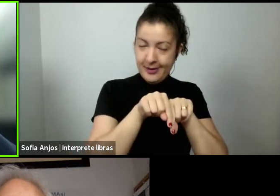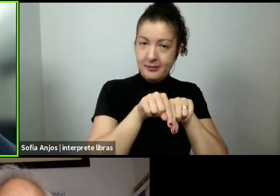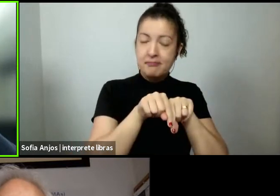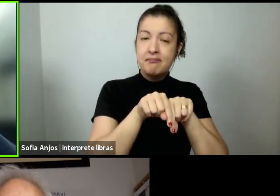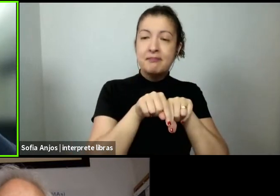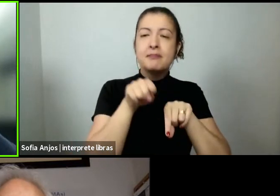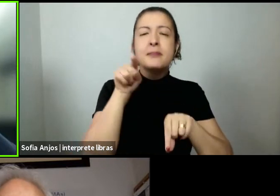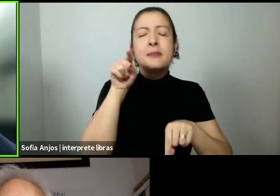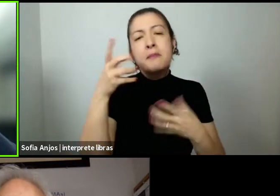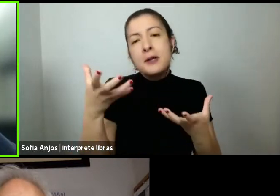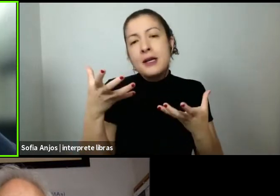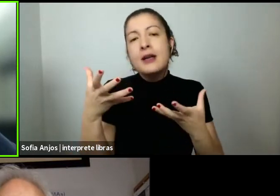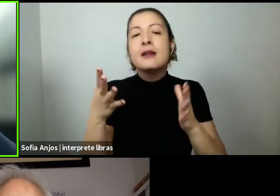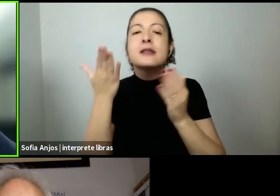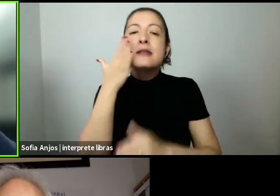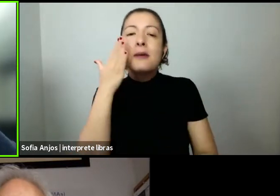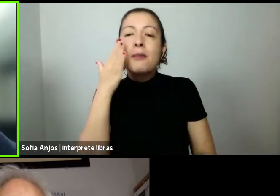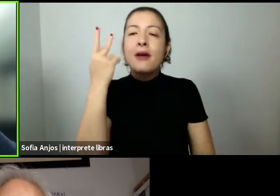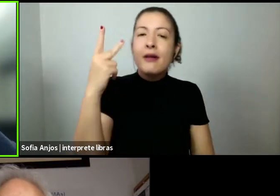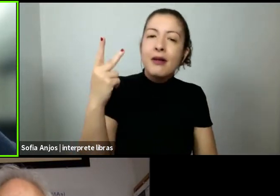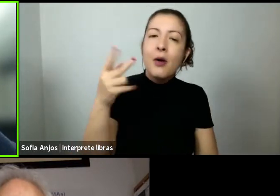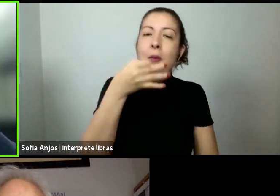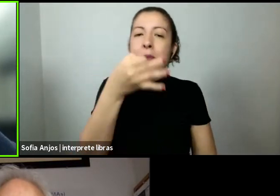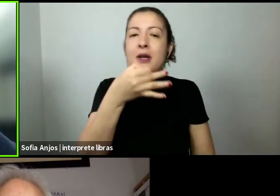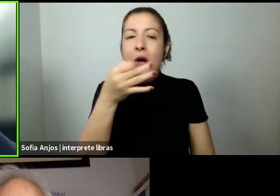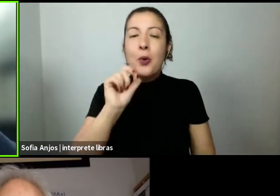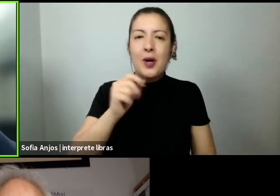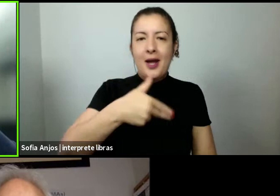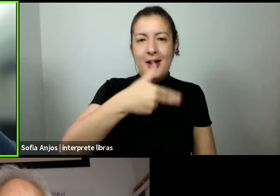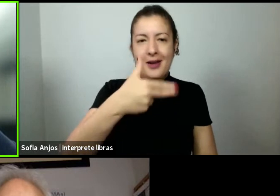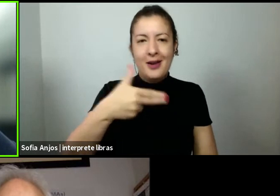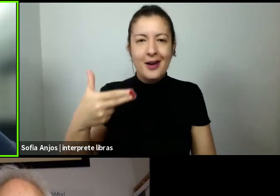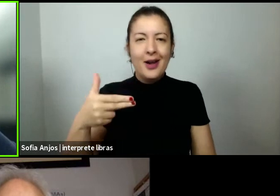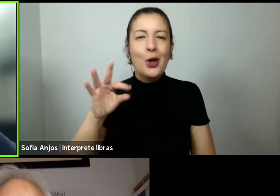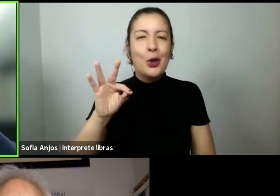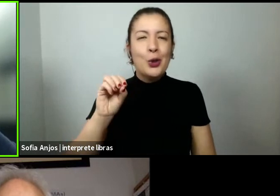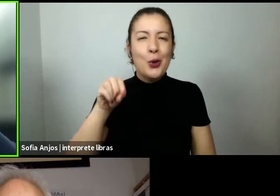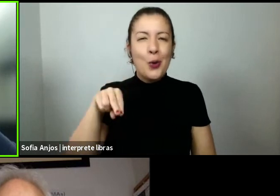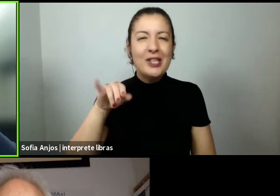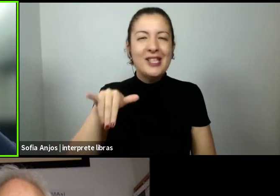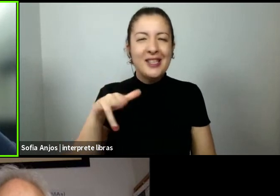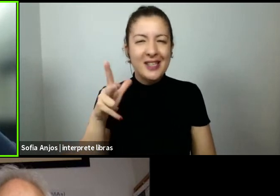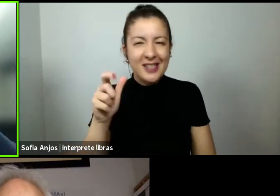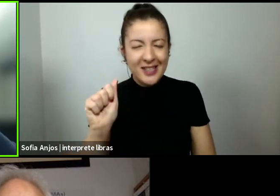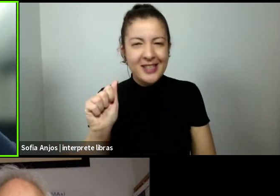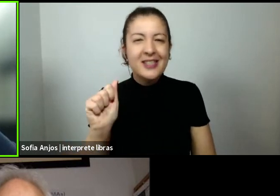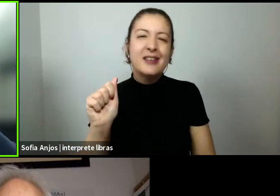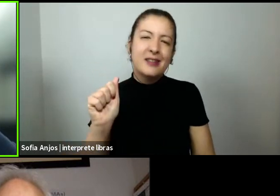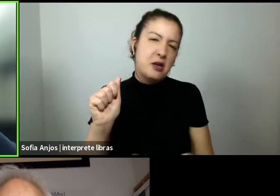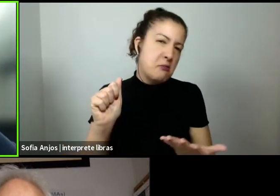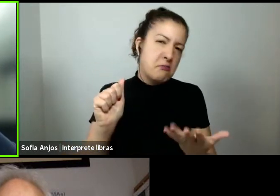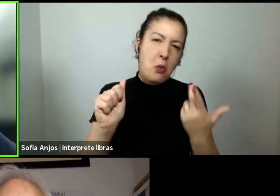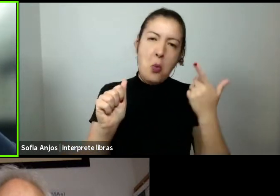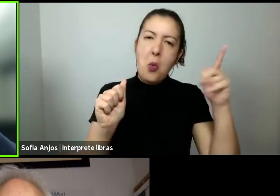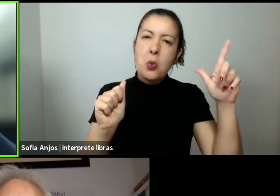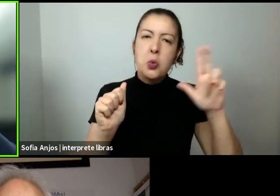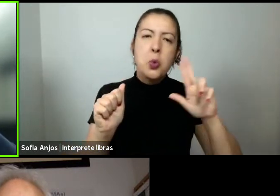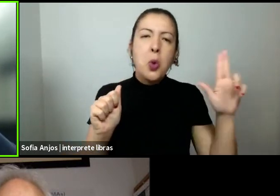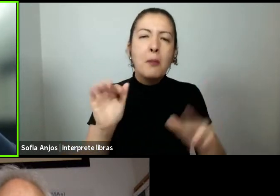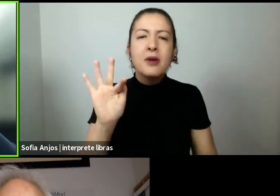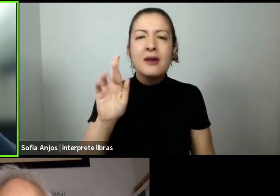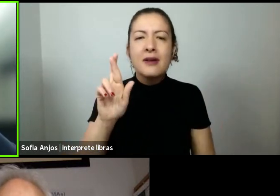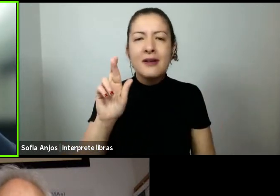da franciscana, é um animal muito difícil de ser visualizado, né? Diferente de outros cetáceos, elas